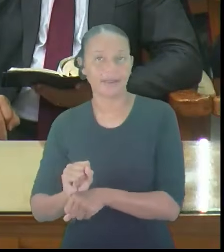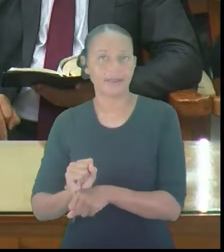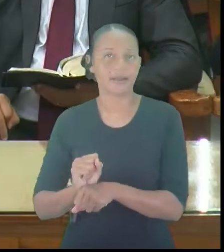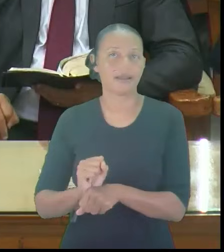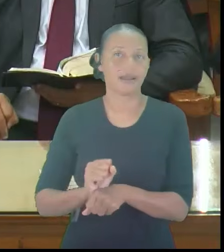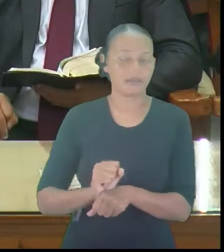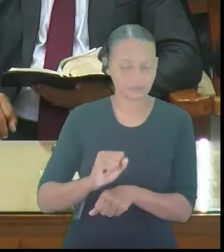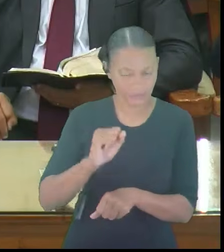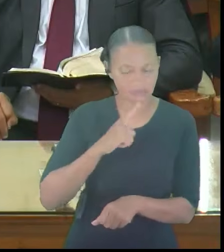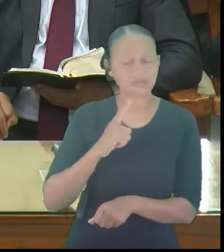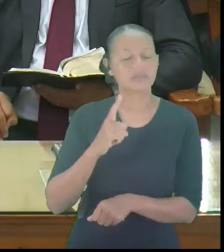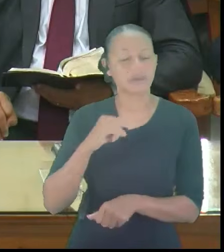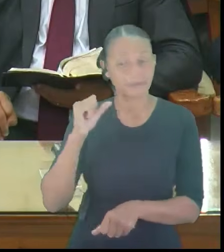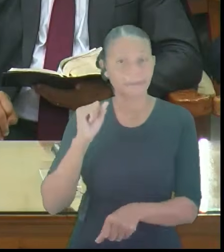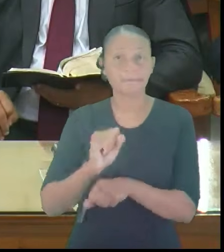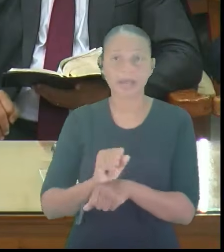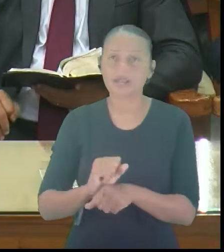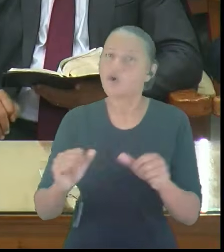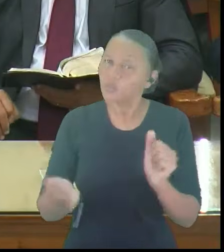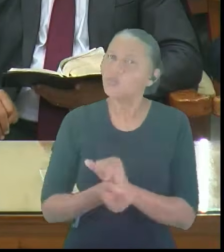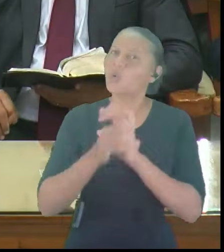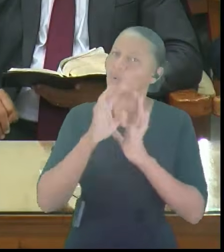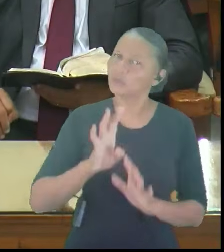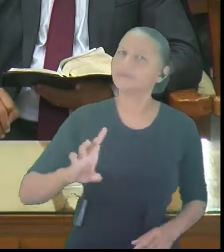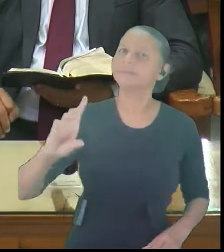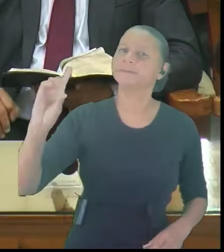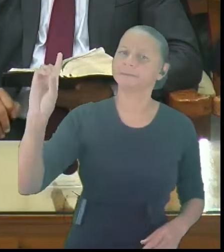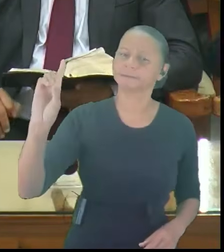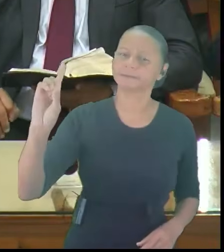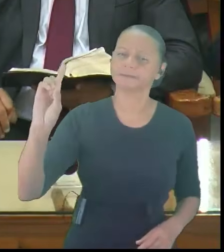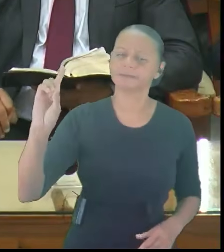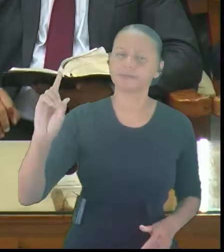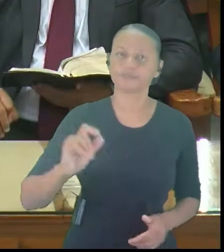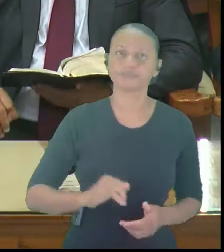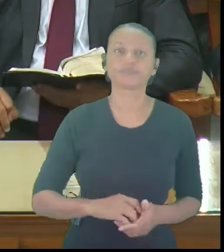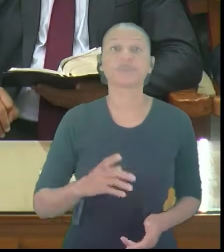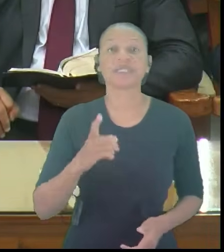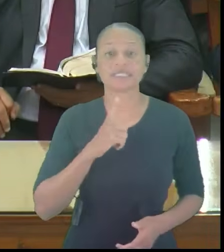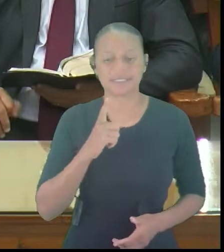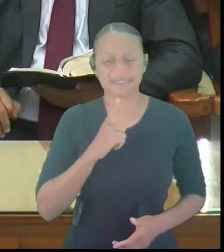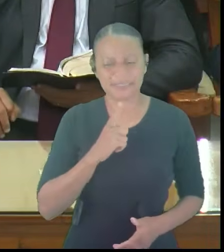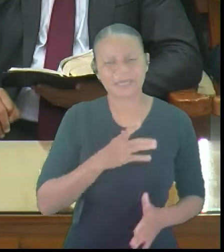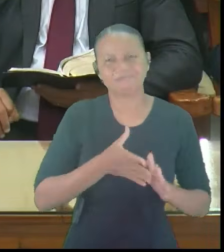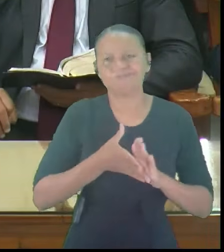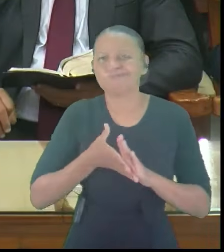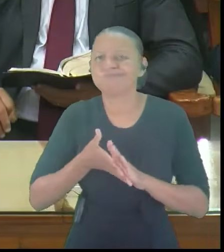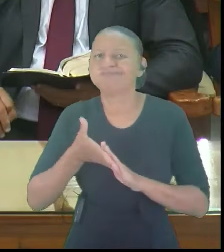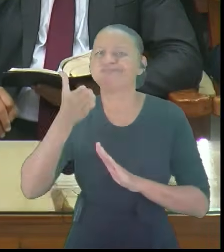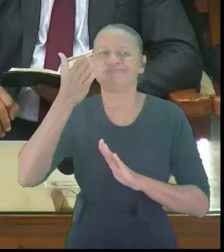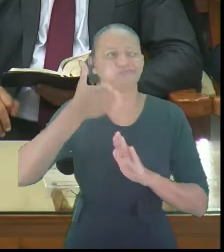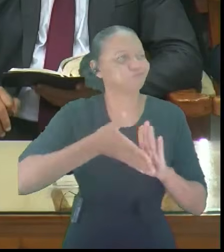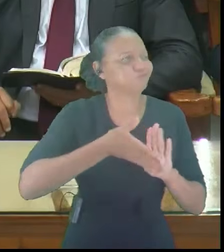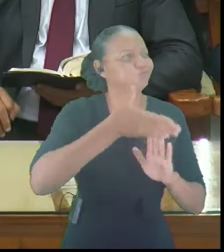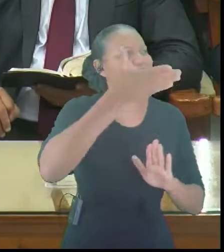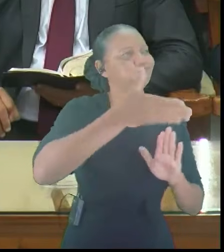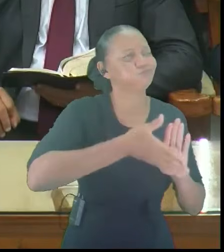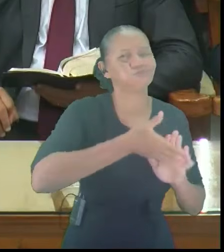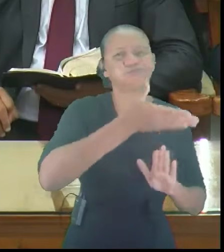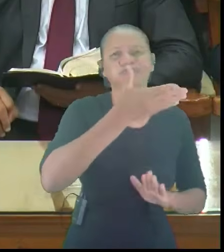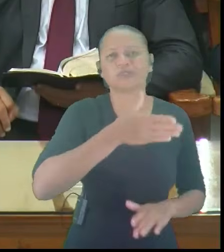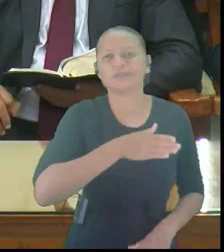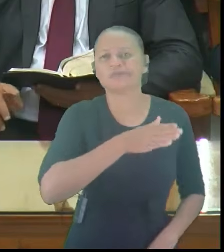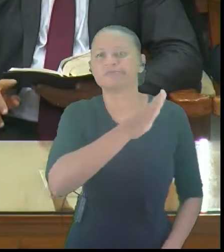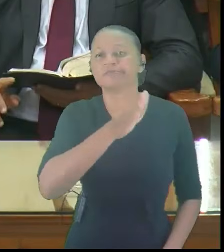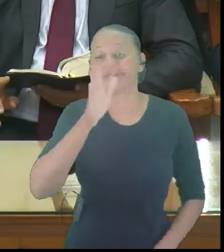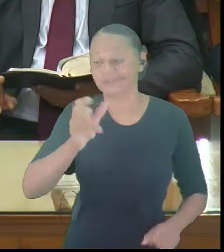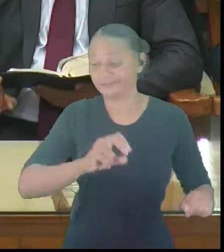parado. Glória a Deus. Eu tenho viajado, Deus tem me dado a oportunidade de viajar. Ainda essa